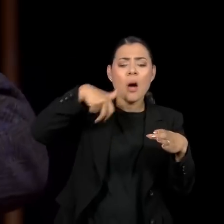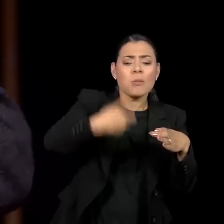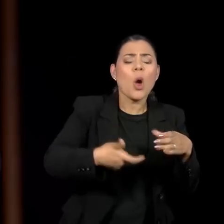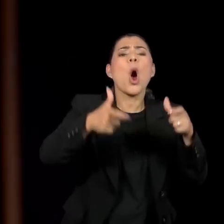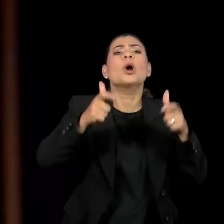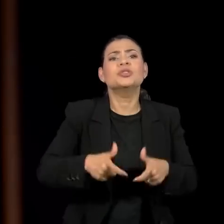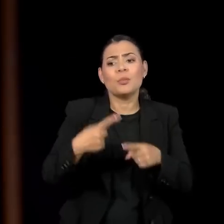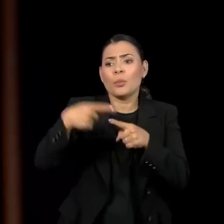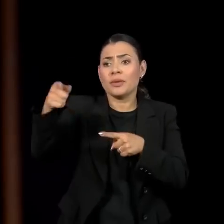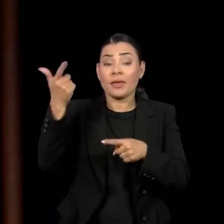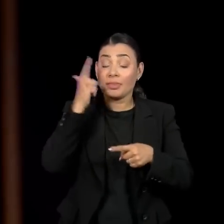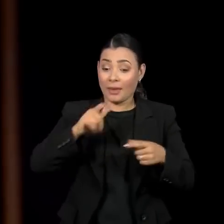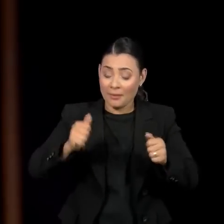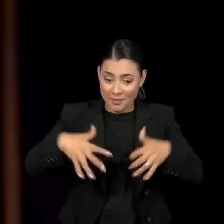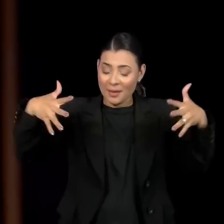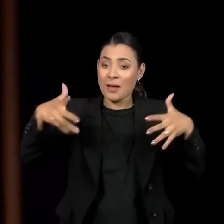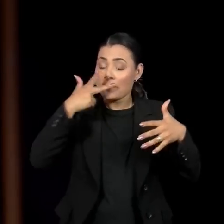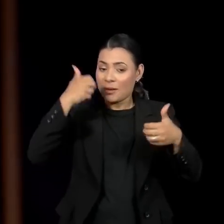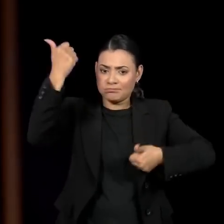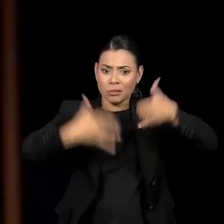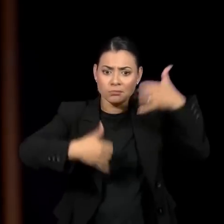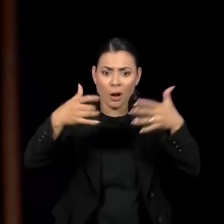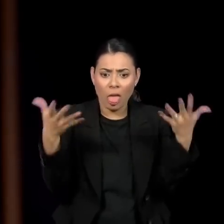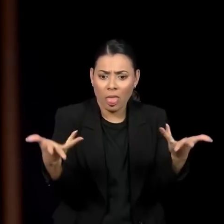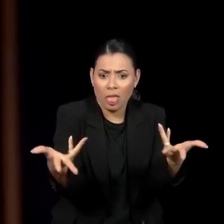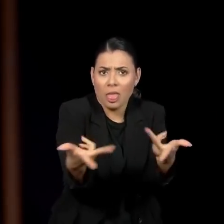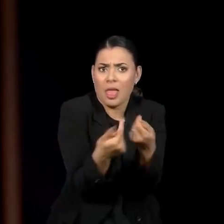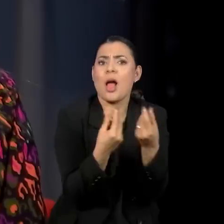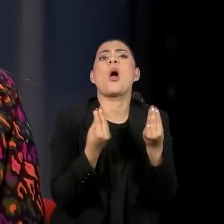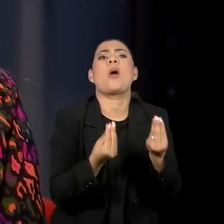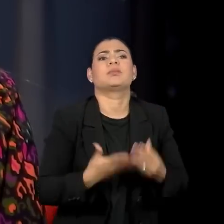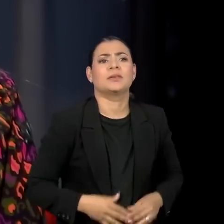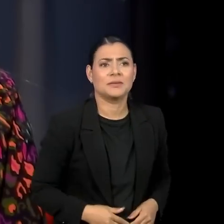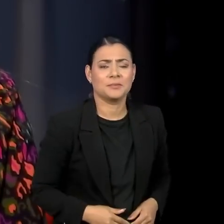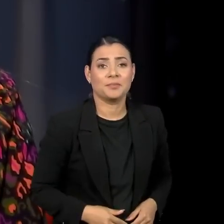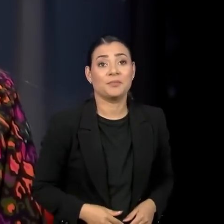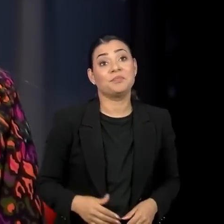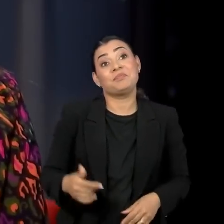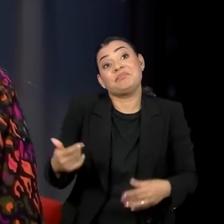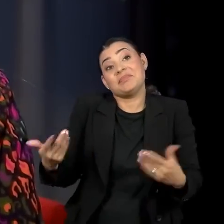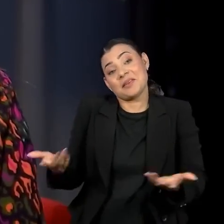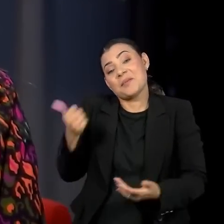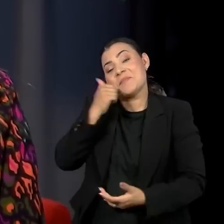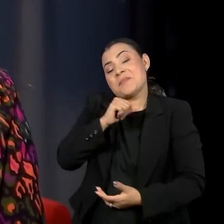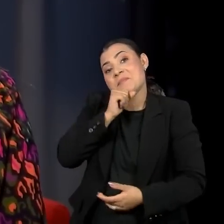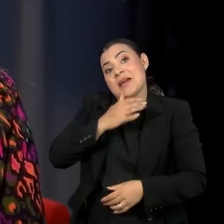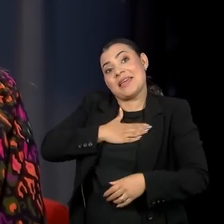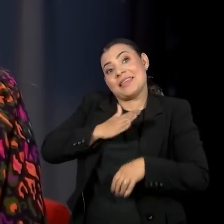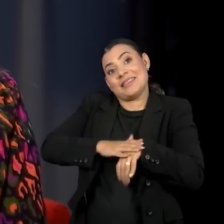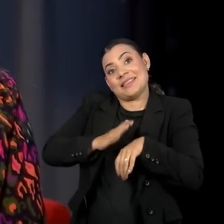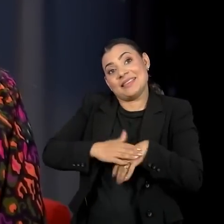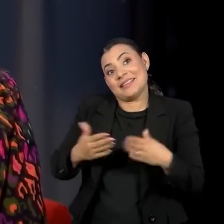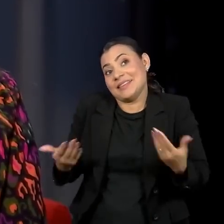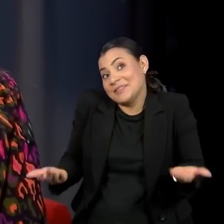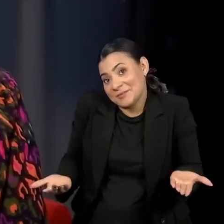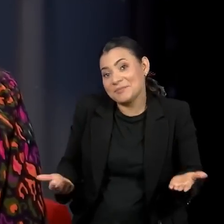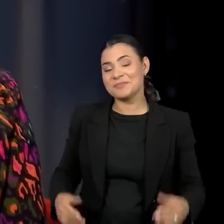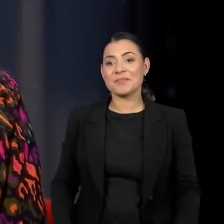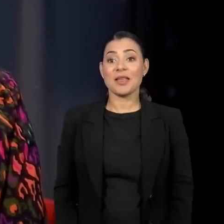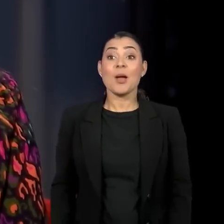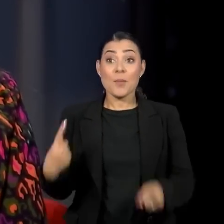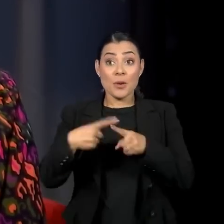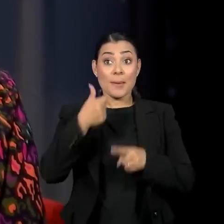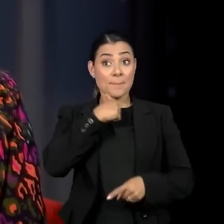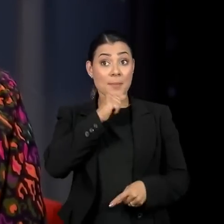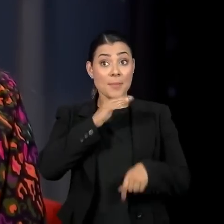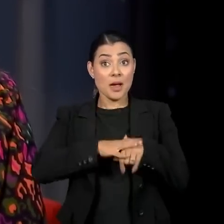aí, Natália, de onde vem esse talento? Eu não posso deixar de falar da minha mãe, né? Vamos falar. Porque a minha mãe,